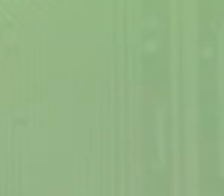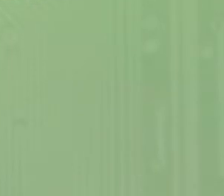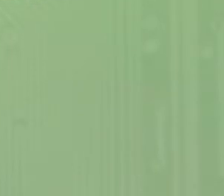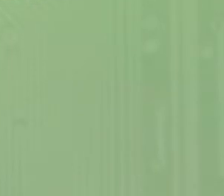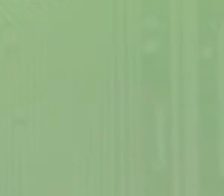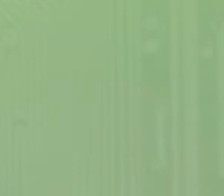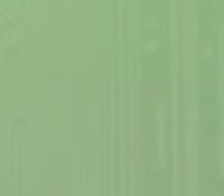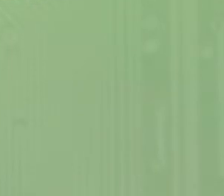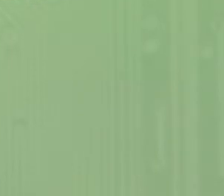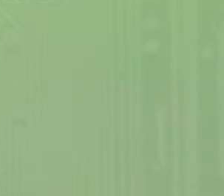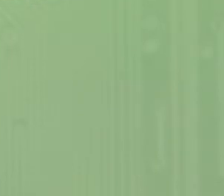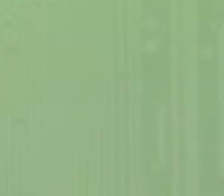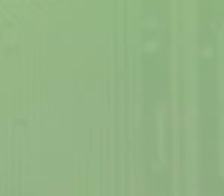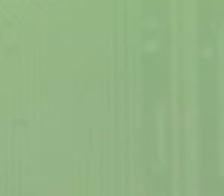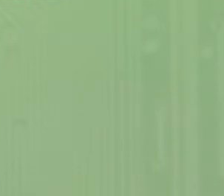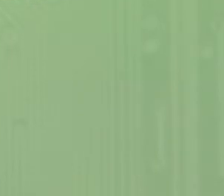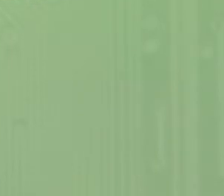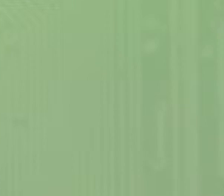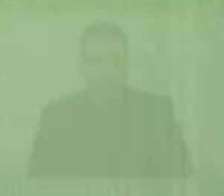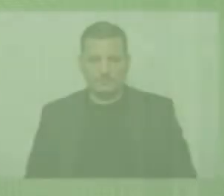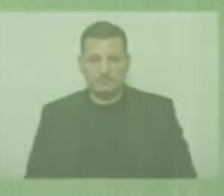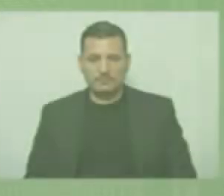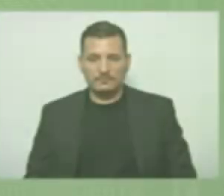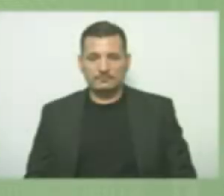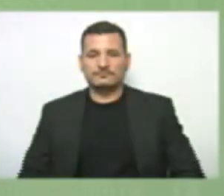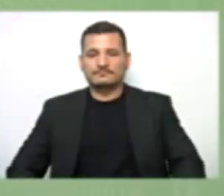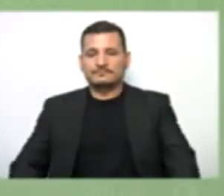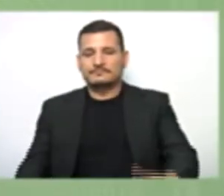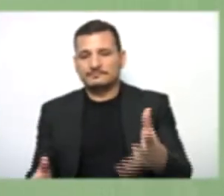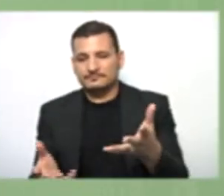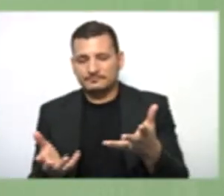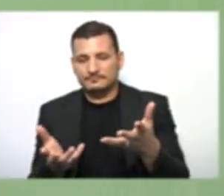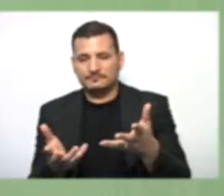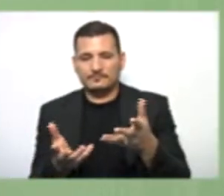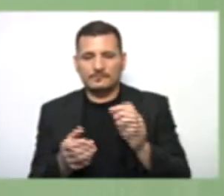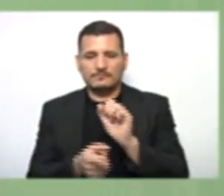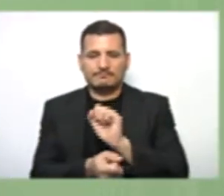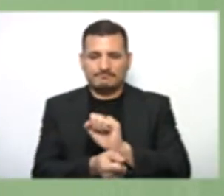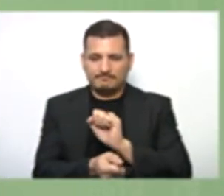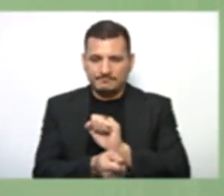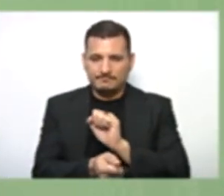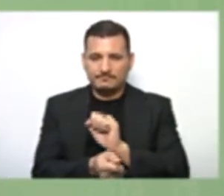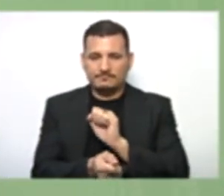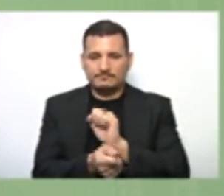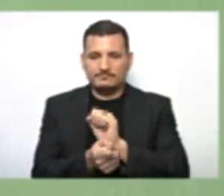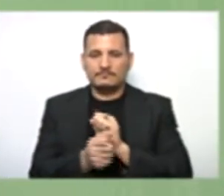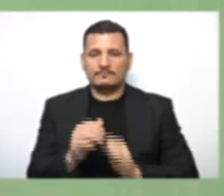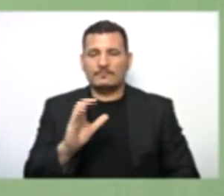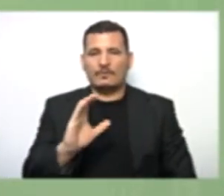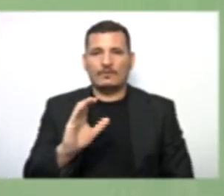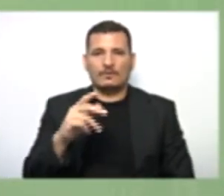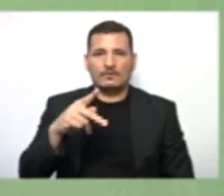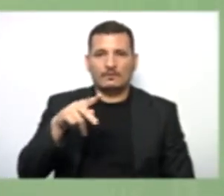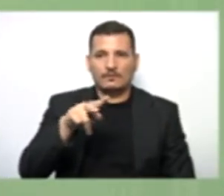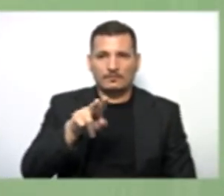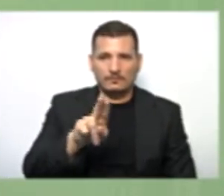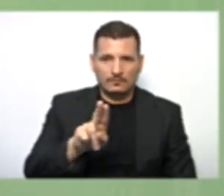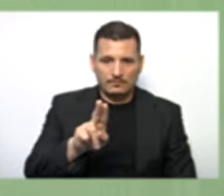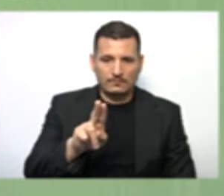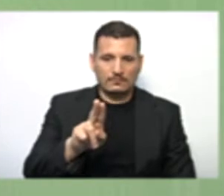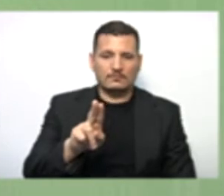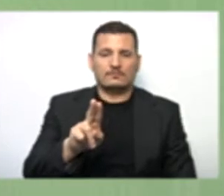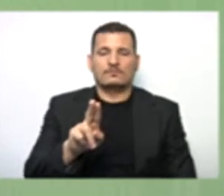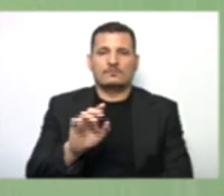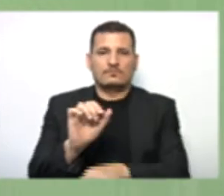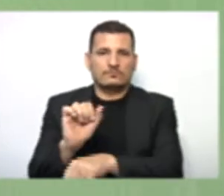acontece? Se ele foi paralisado, lembra novamente, só estou sempre fazendo aqui o desenho, CPU, nós tivemos a